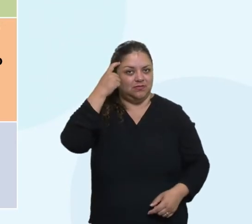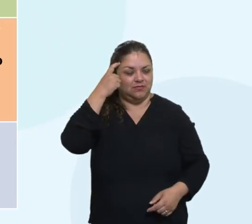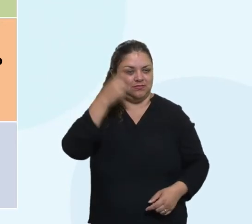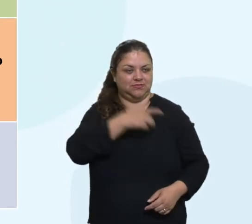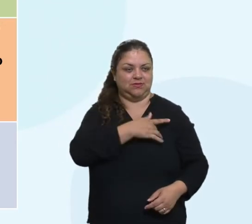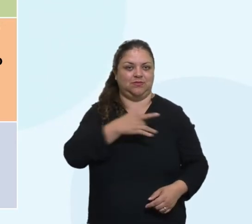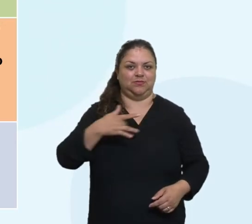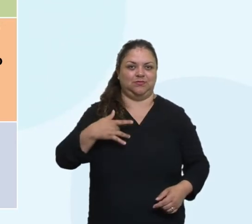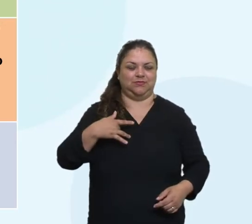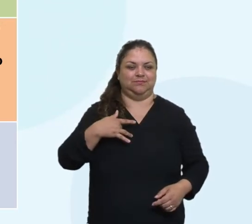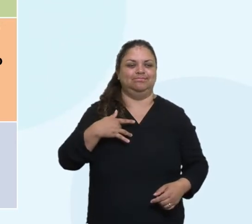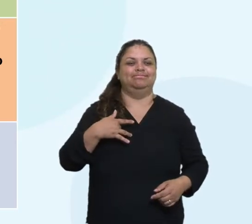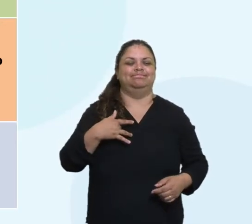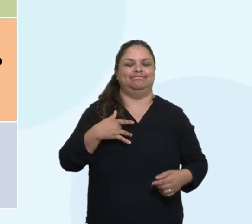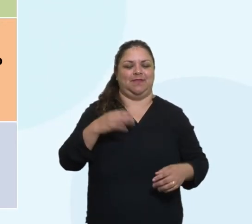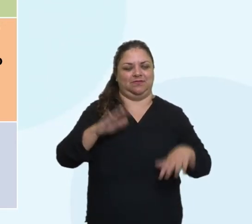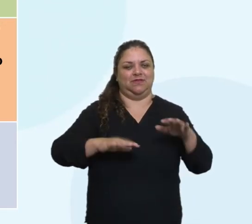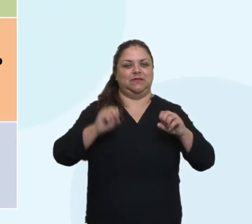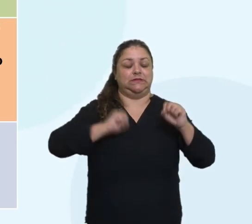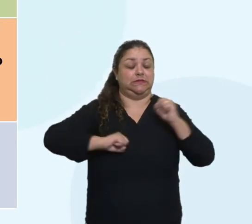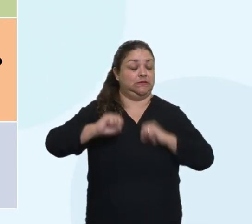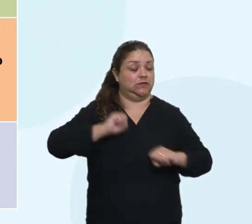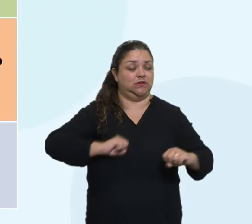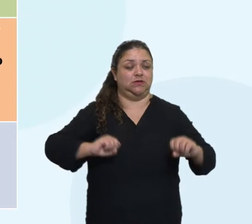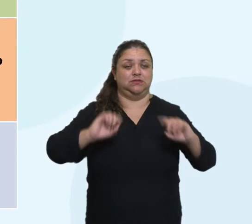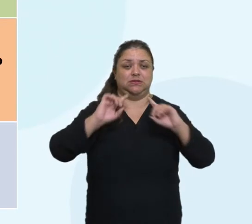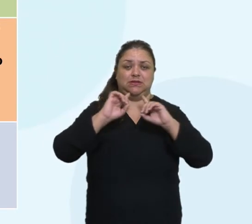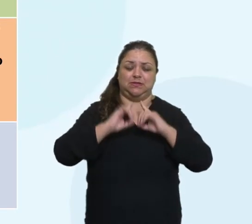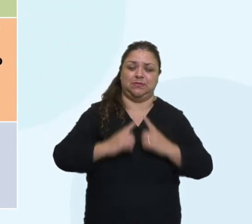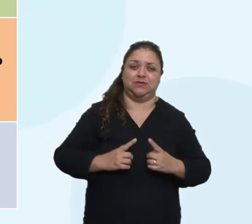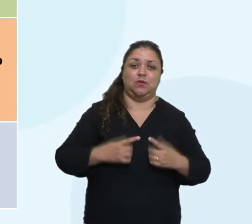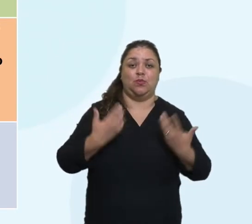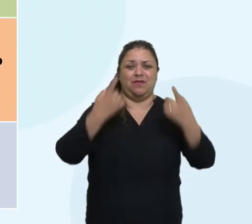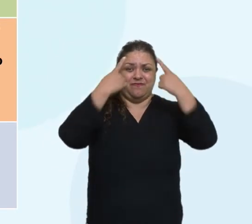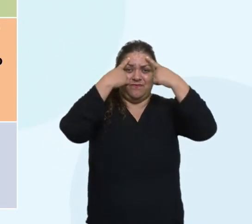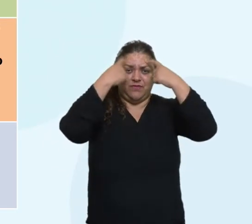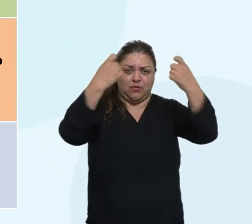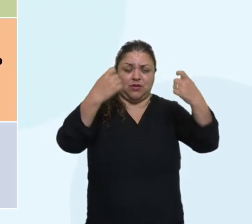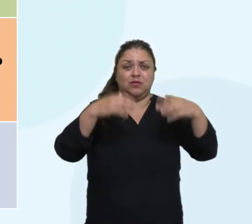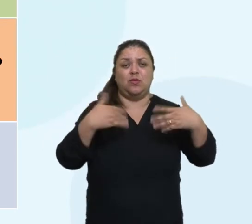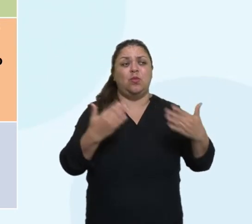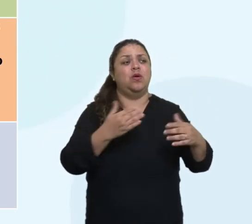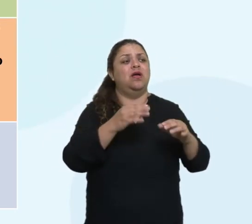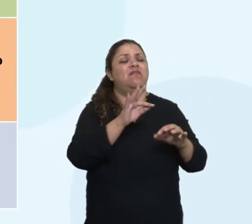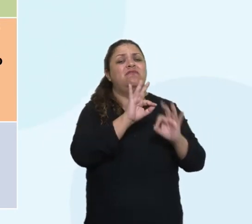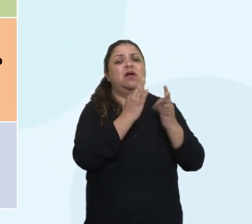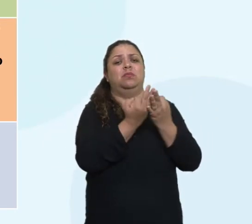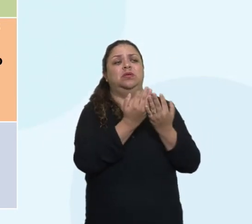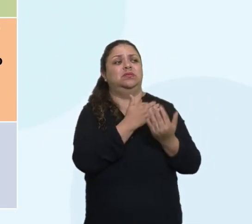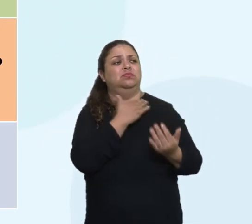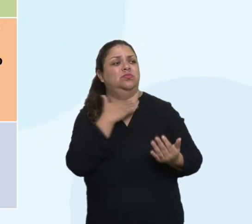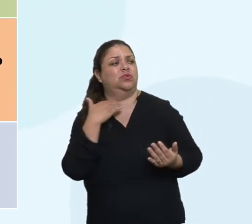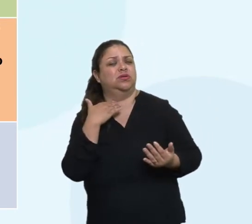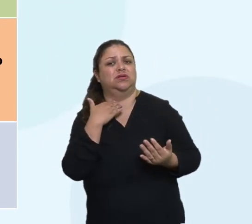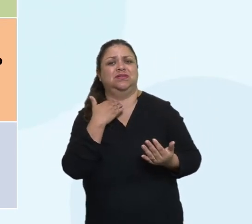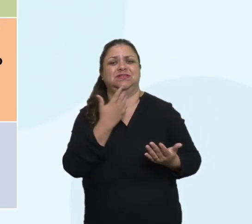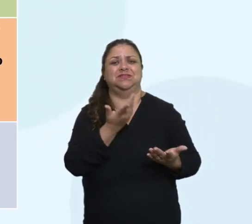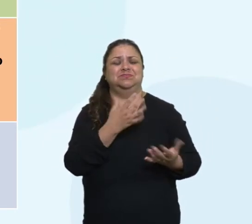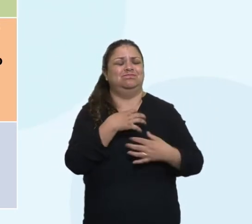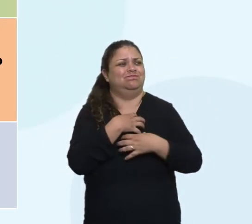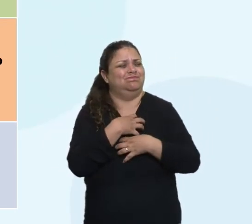quando cidade de pressão que a gente já comentou aqui a violência a perda de algum familiar Ou pessoa importante isso com certeza